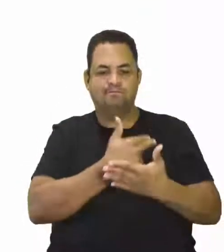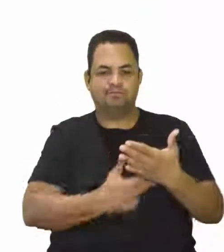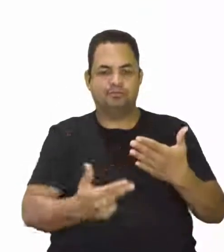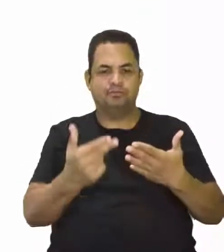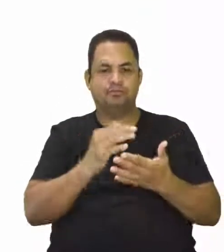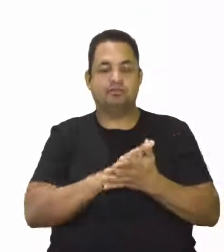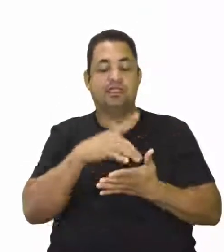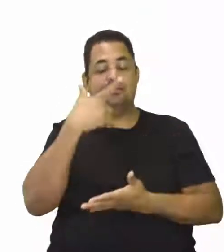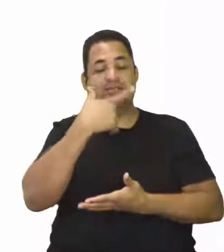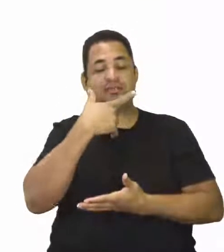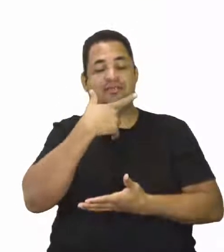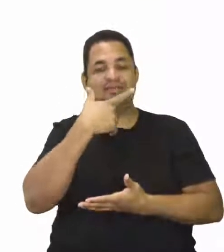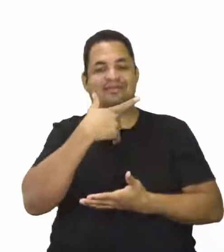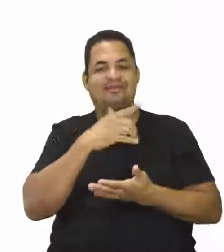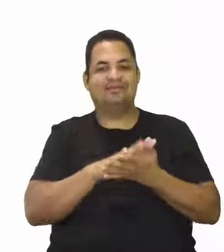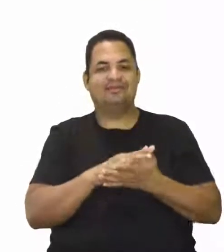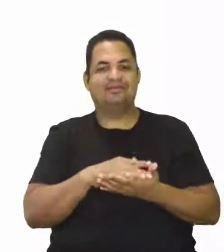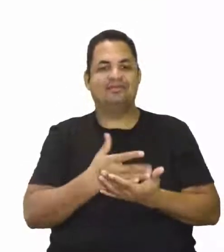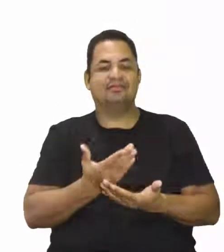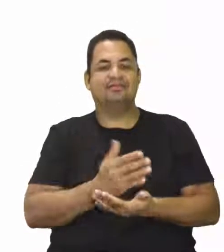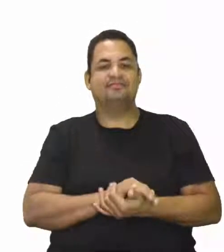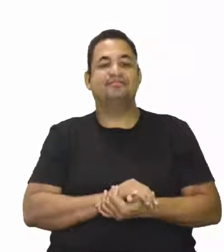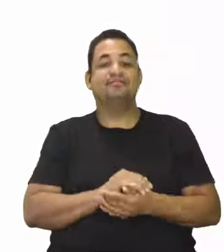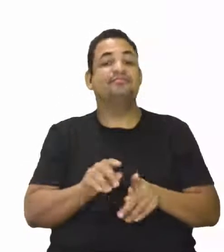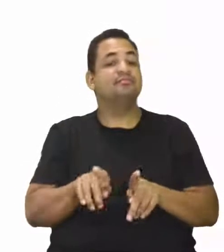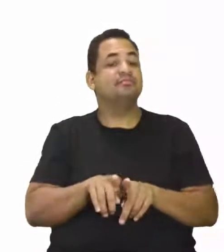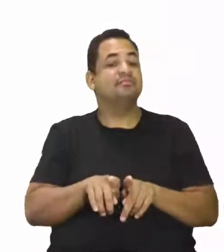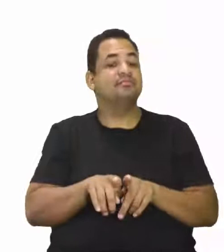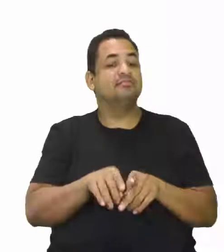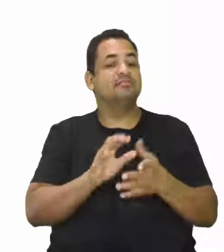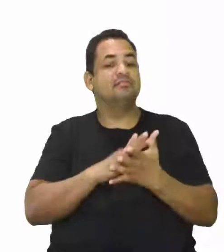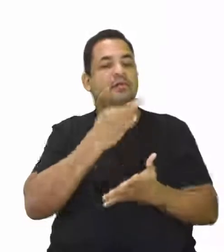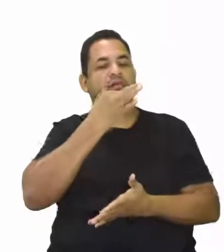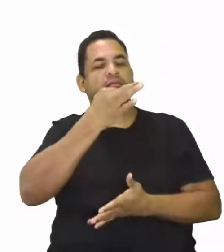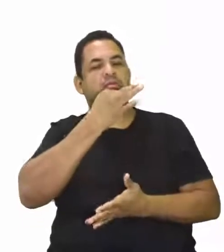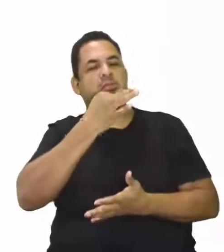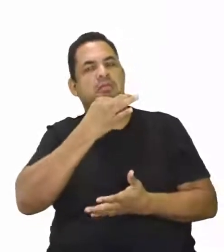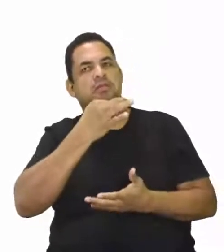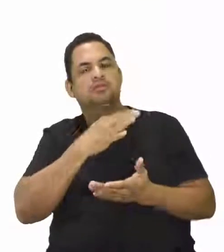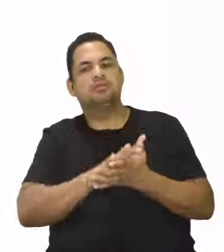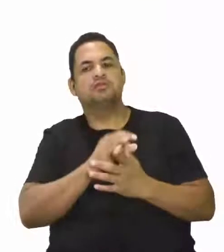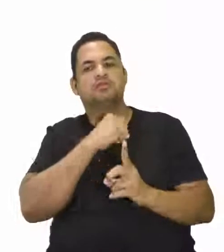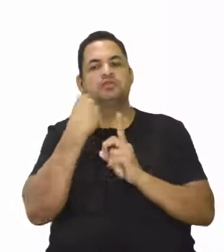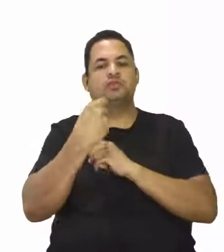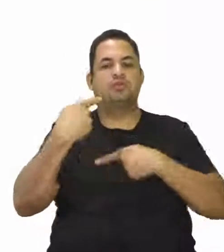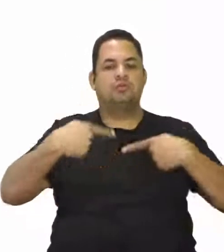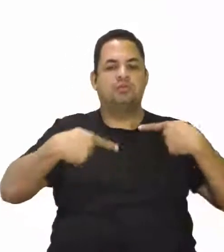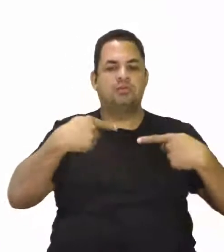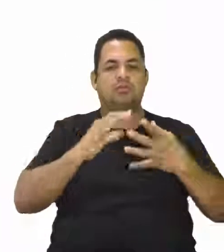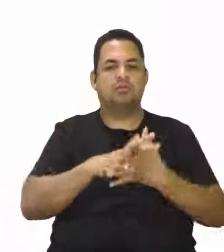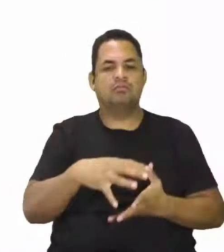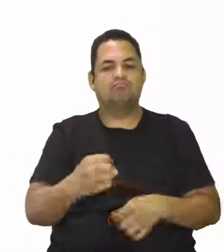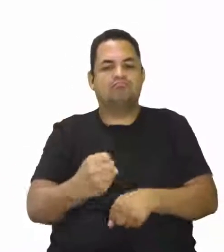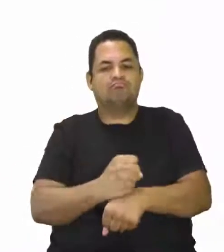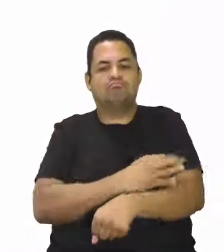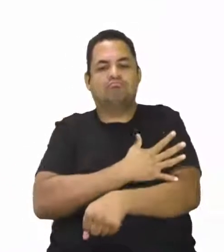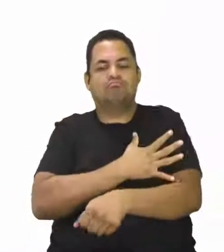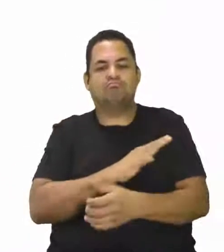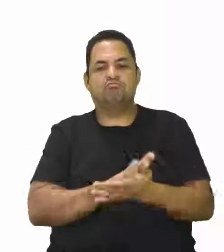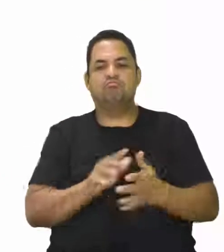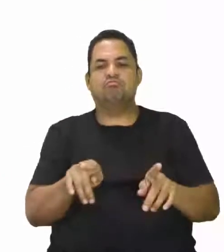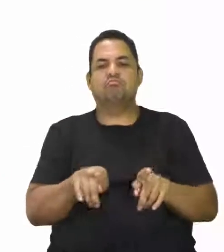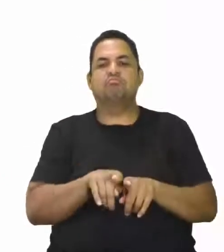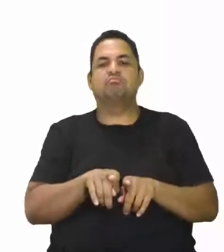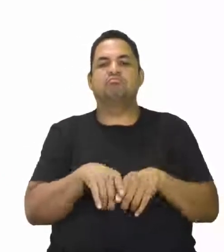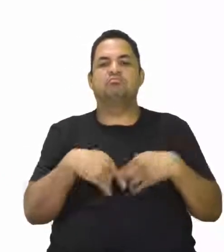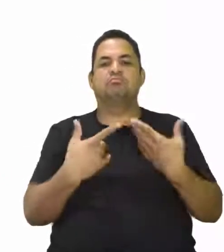sendo humorística, como nós dissemos aqui, ela vem ali com uma crítica social, política, emocional, alguma